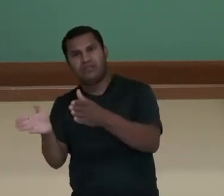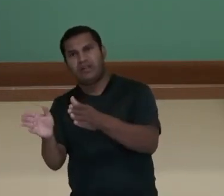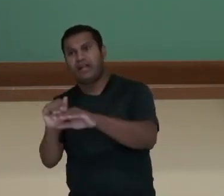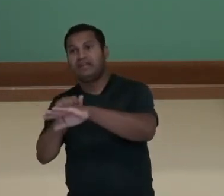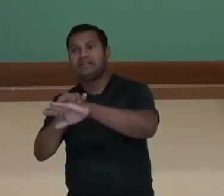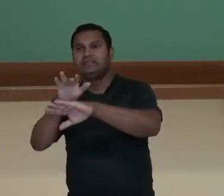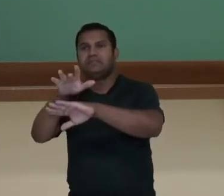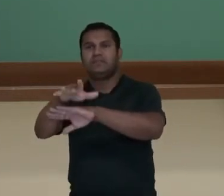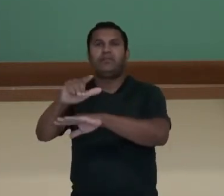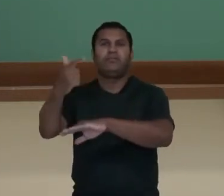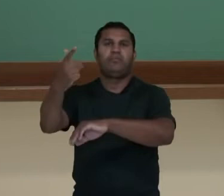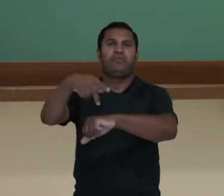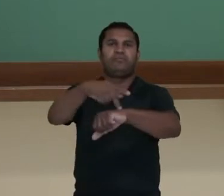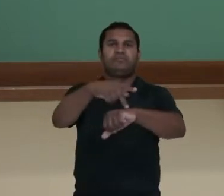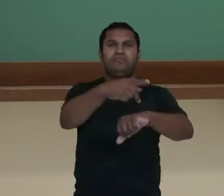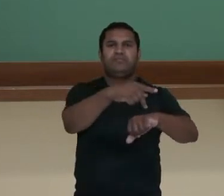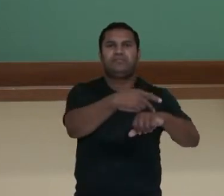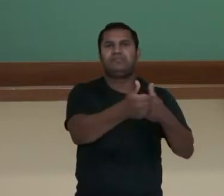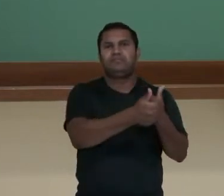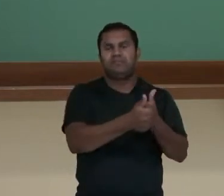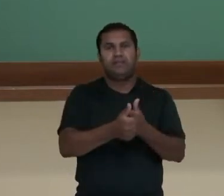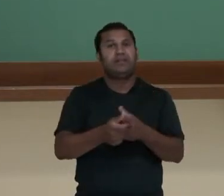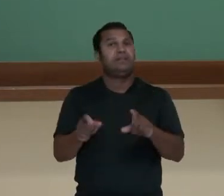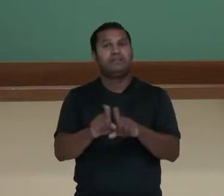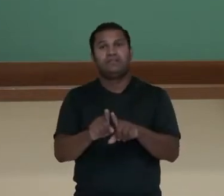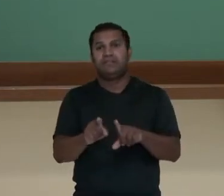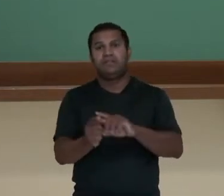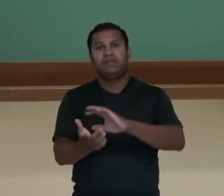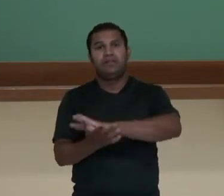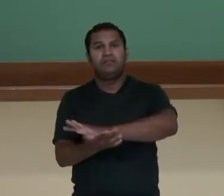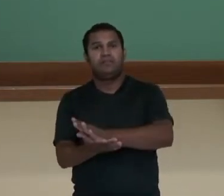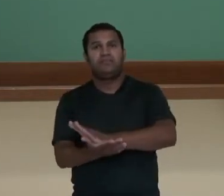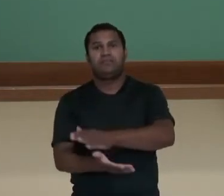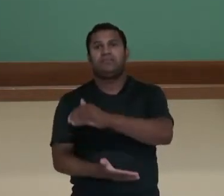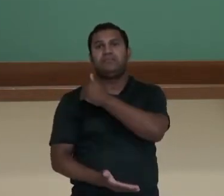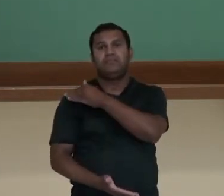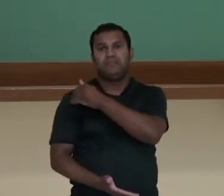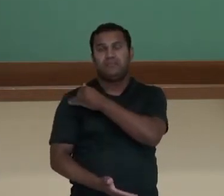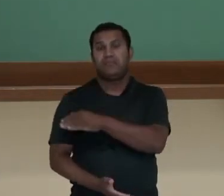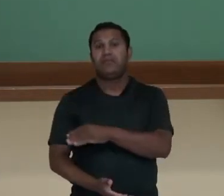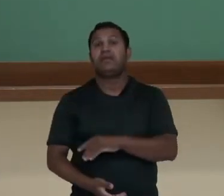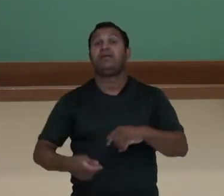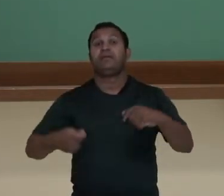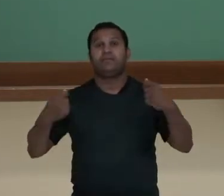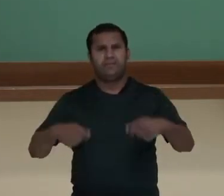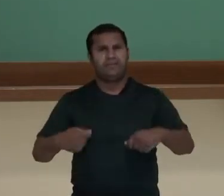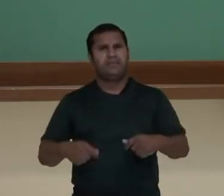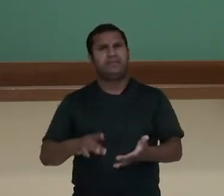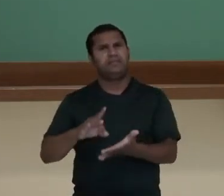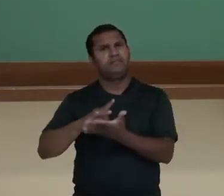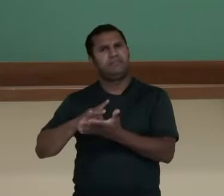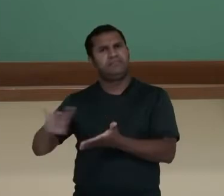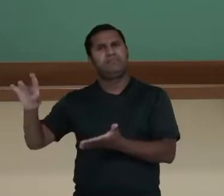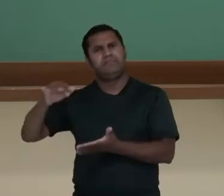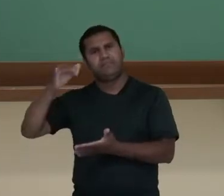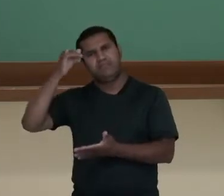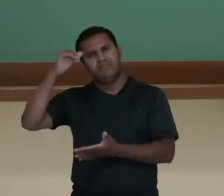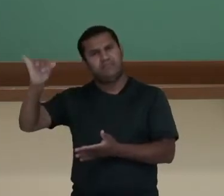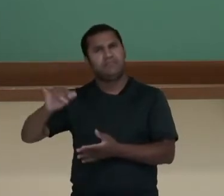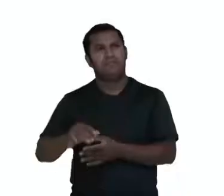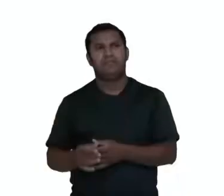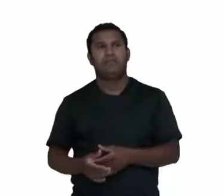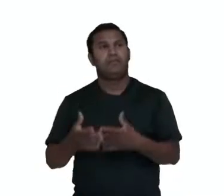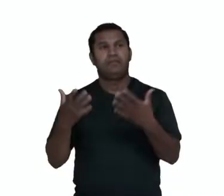ser discutido e, o mais importante, precisa ser combatido, né? Devemos tratar todos iguais. E aqui eu tenho